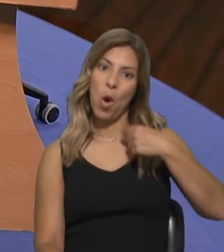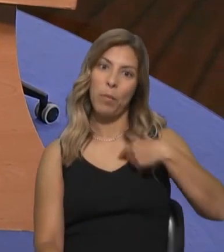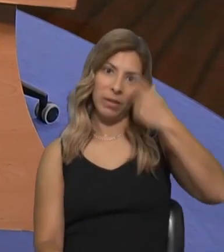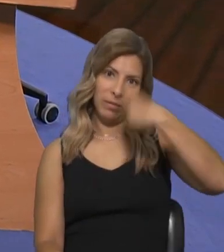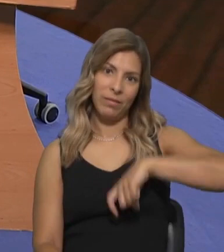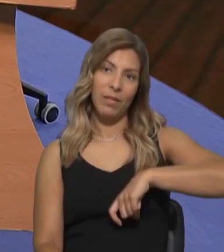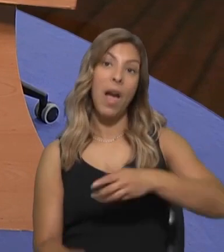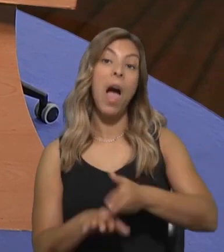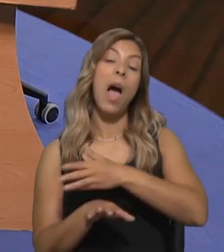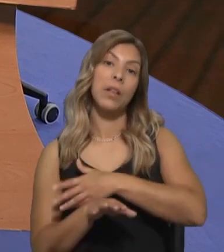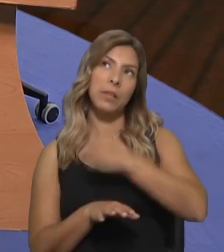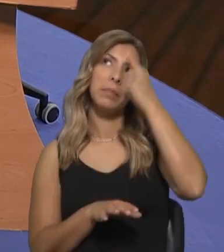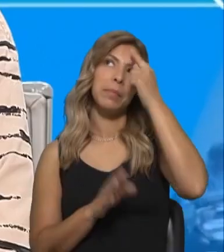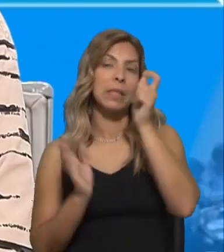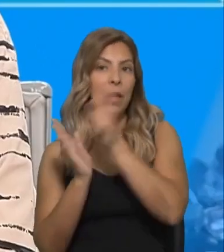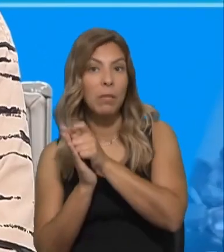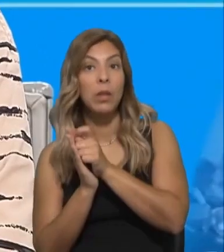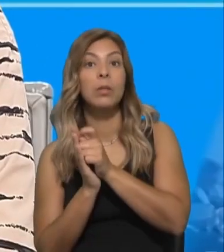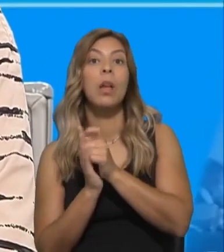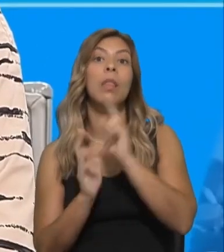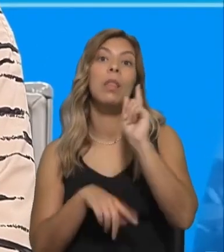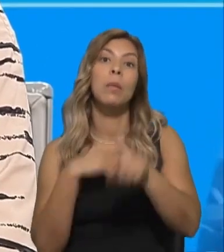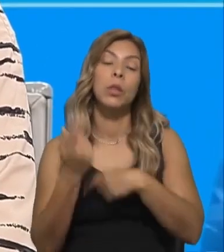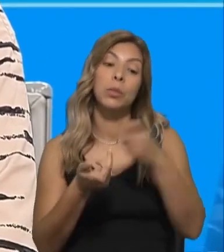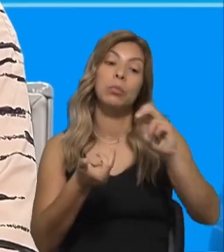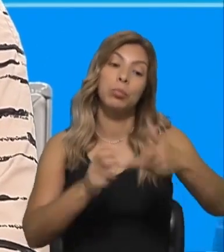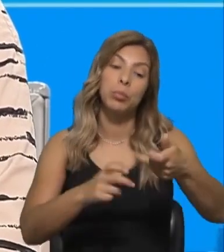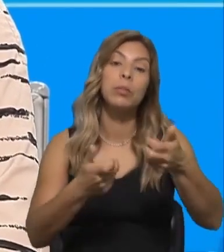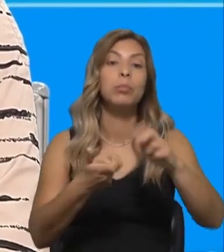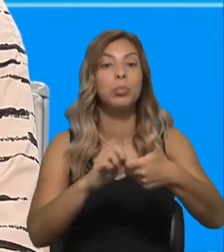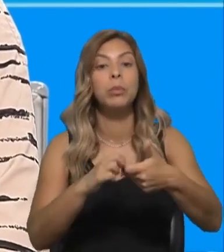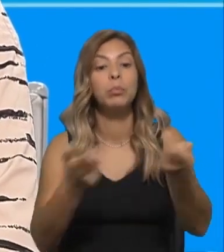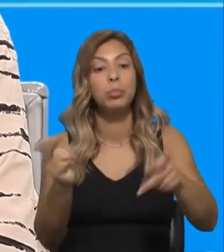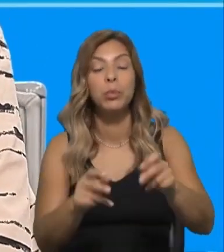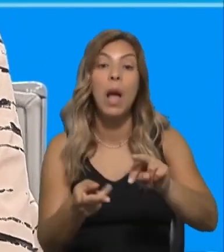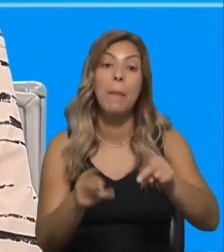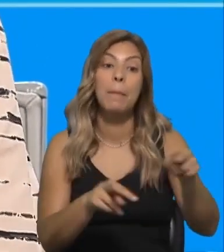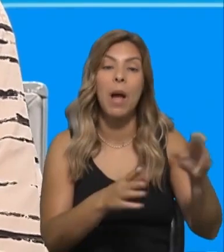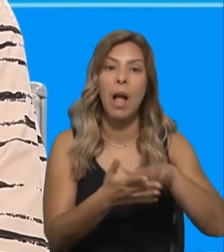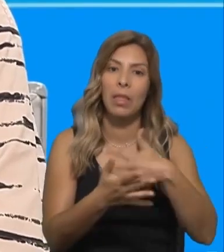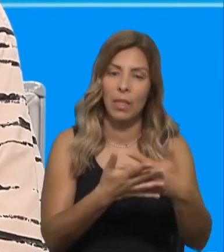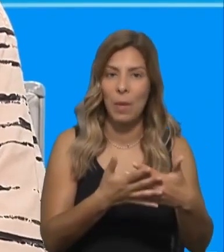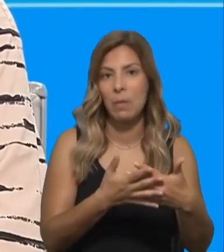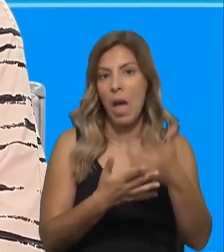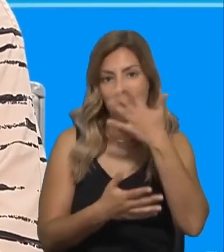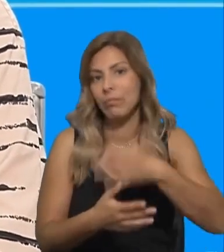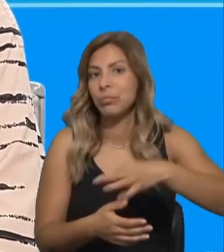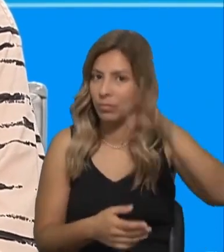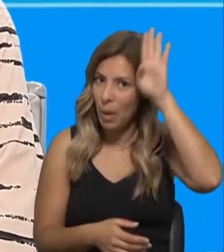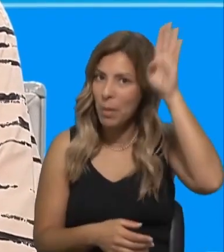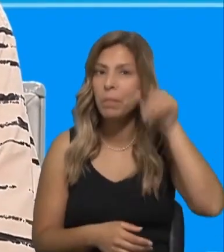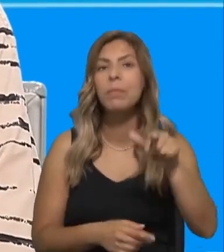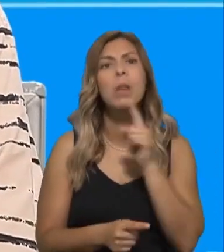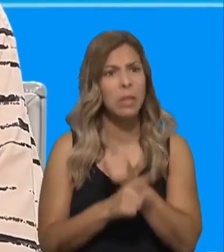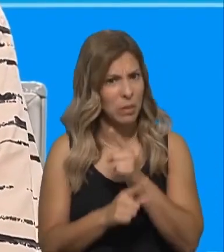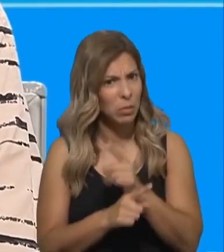já tinha agendado, depois surgiram problemas de agenda e agora os planos estão muito alterados. Entretanto, eu disse, mas mesmo assim,